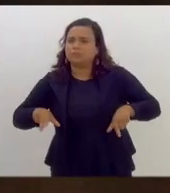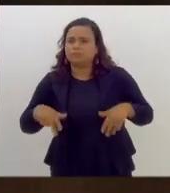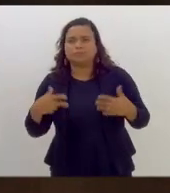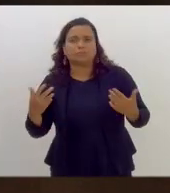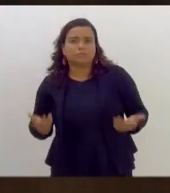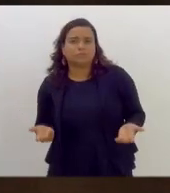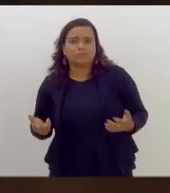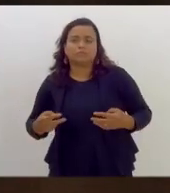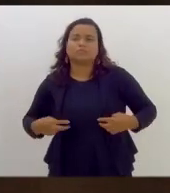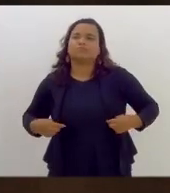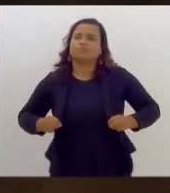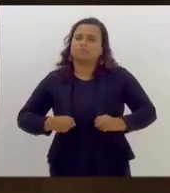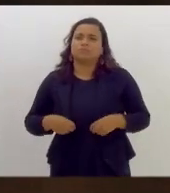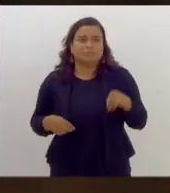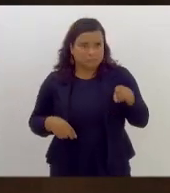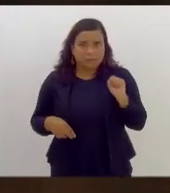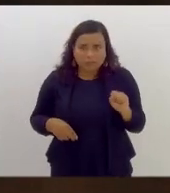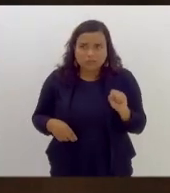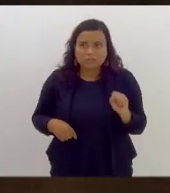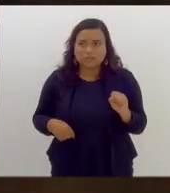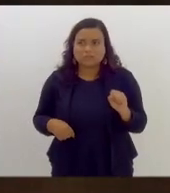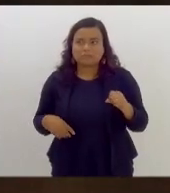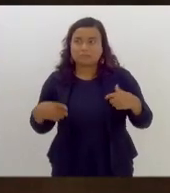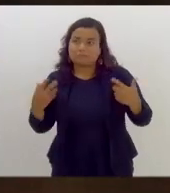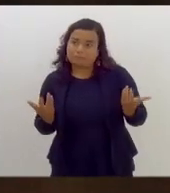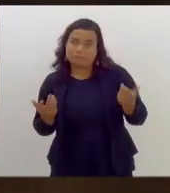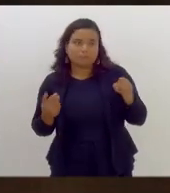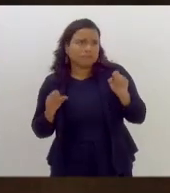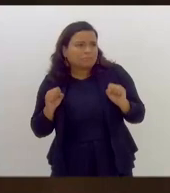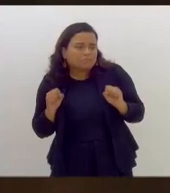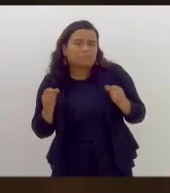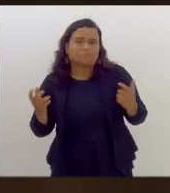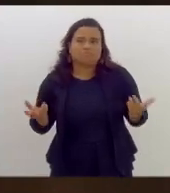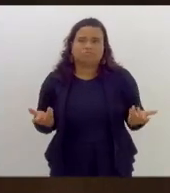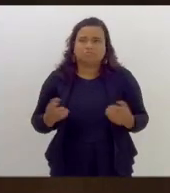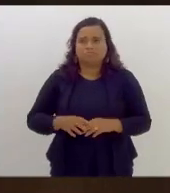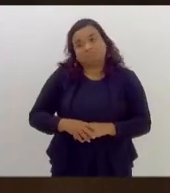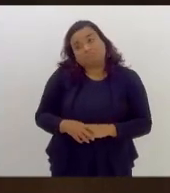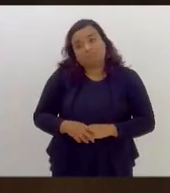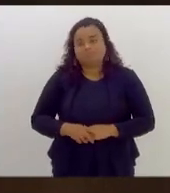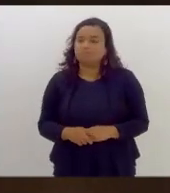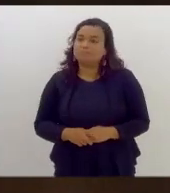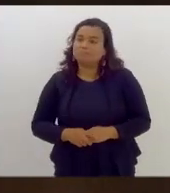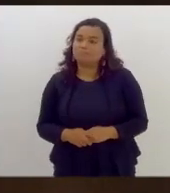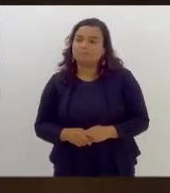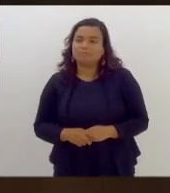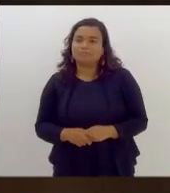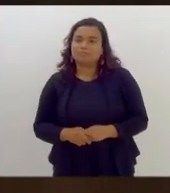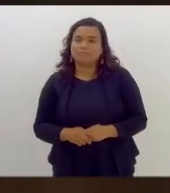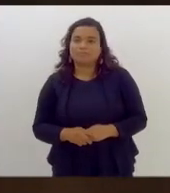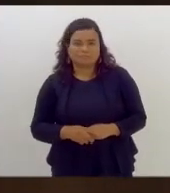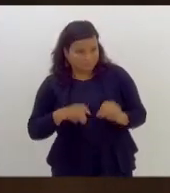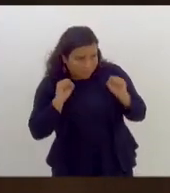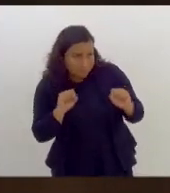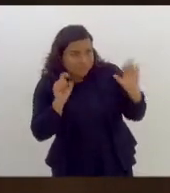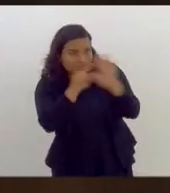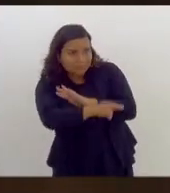isso pode. Isso pode. Eu pergunto, isso